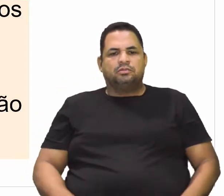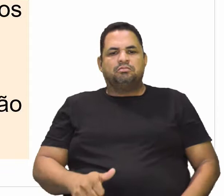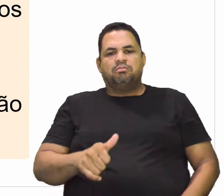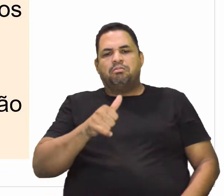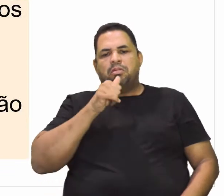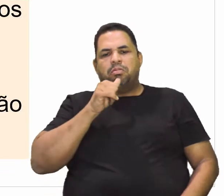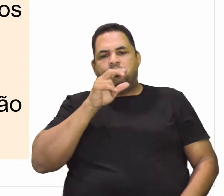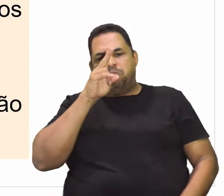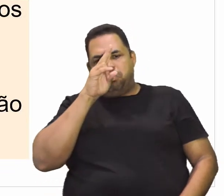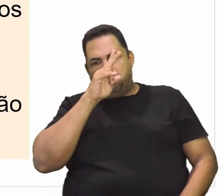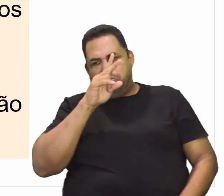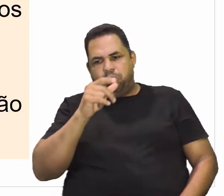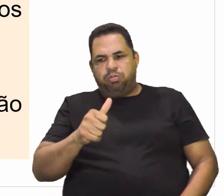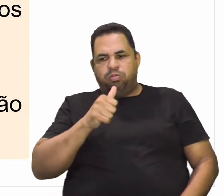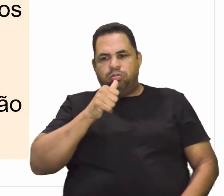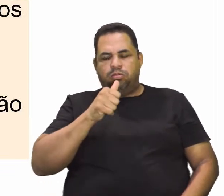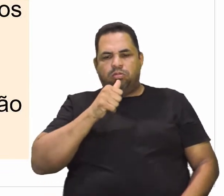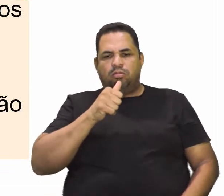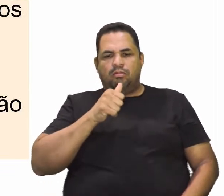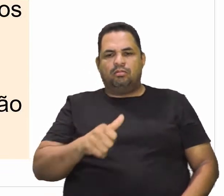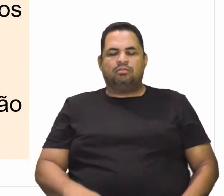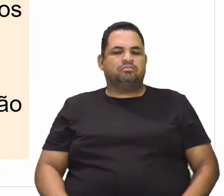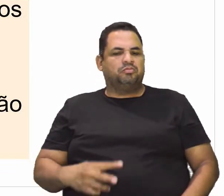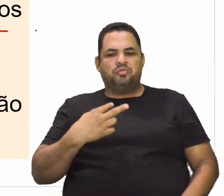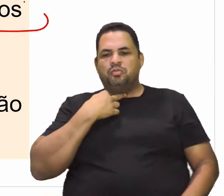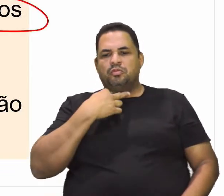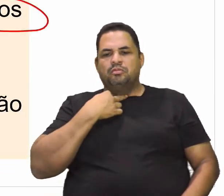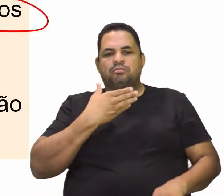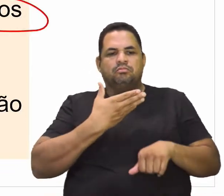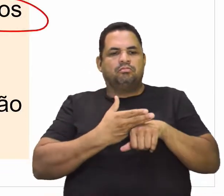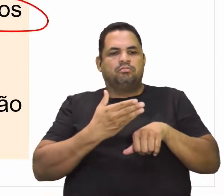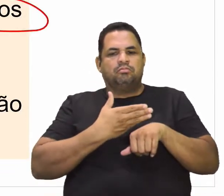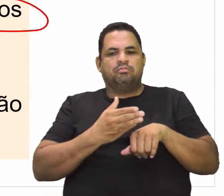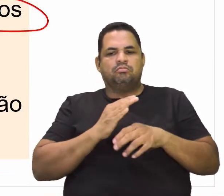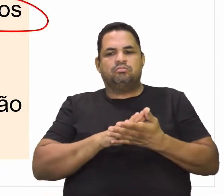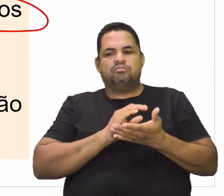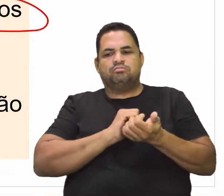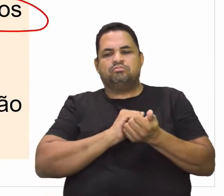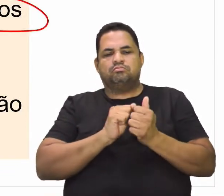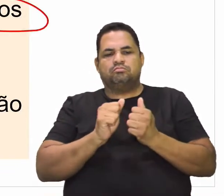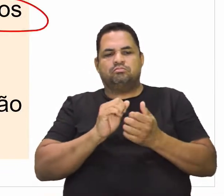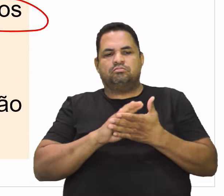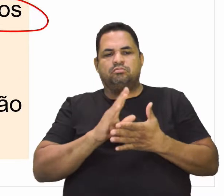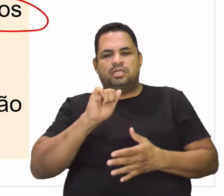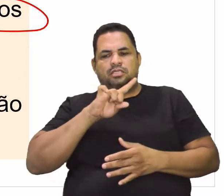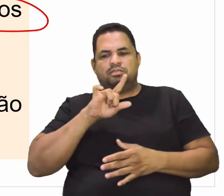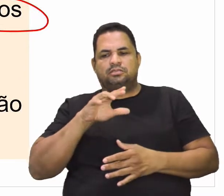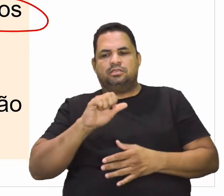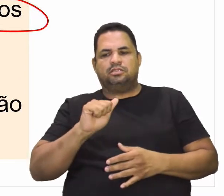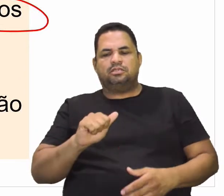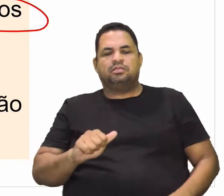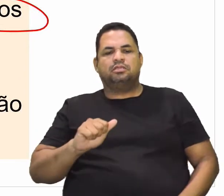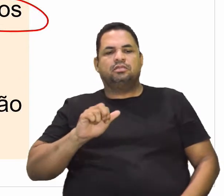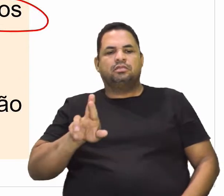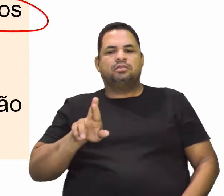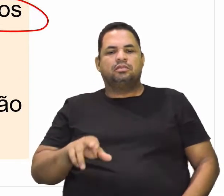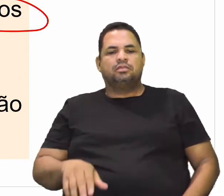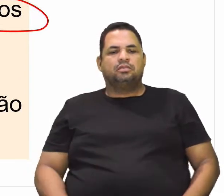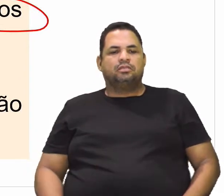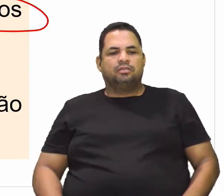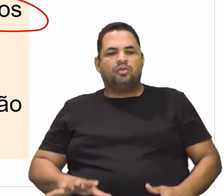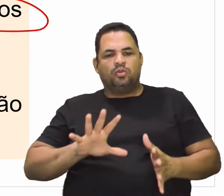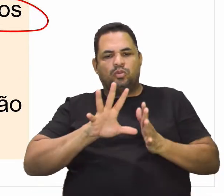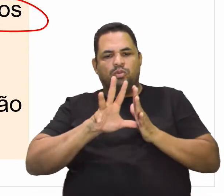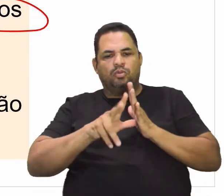consumir bebida alcoólica, praticar jogos de azar. O